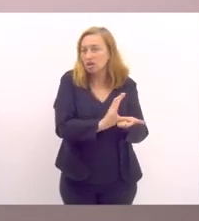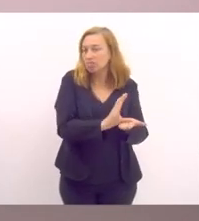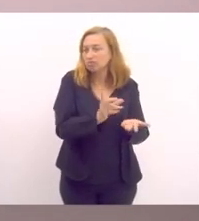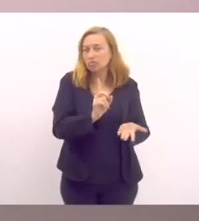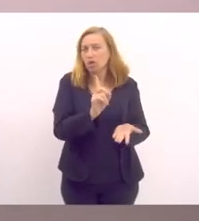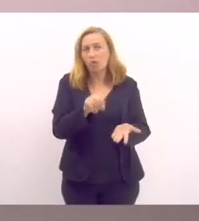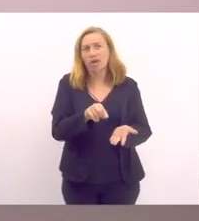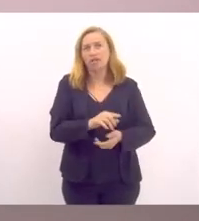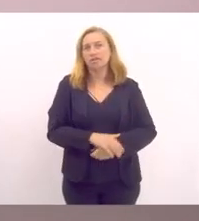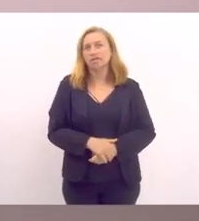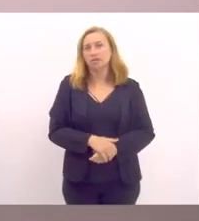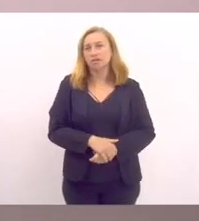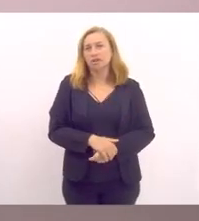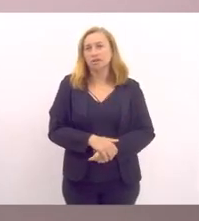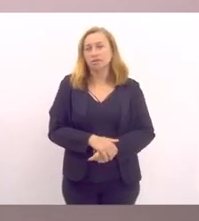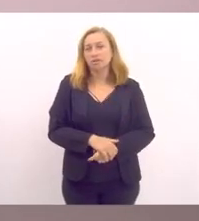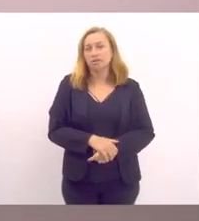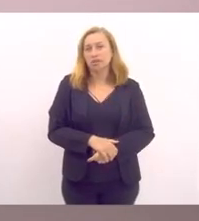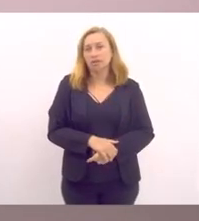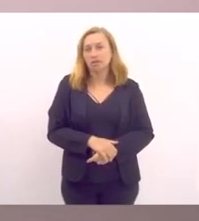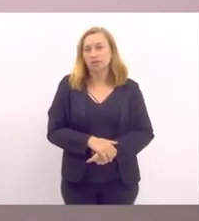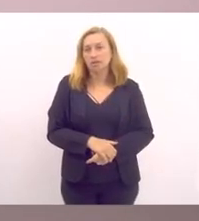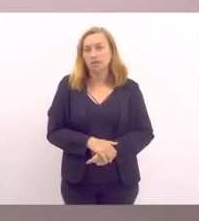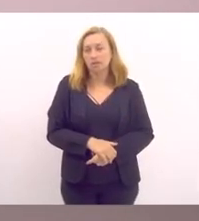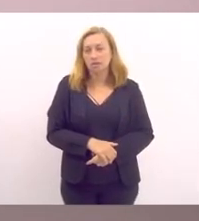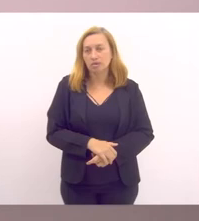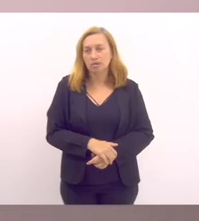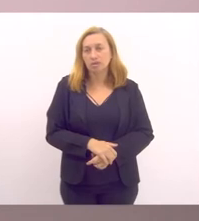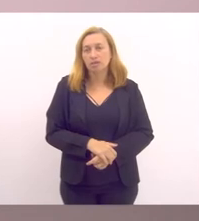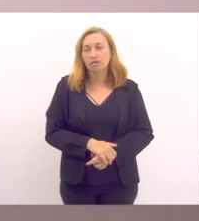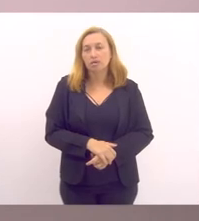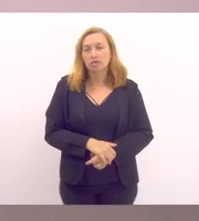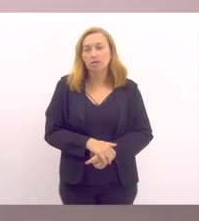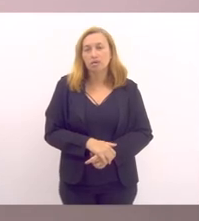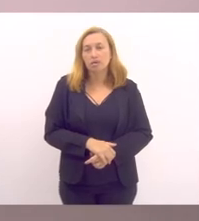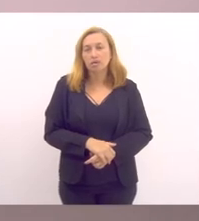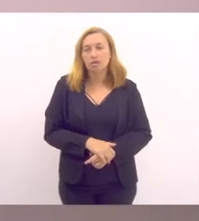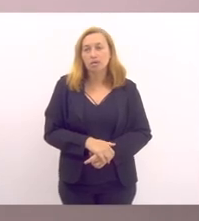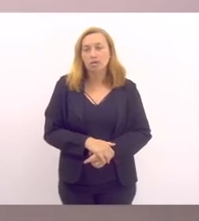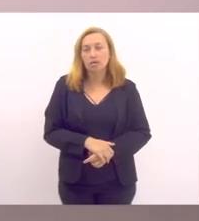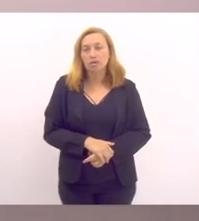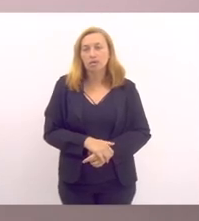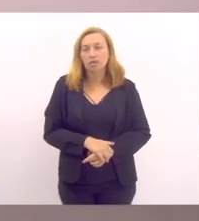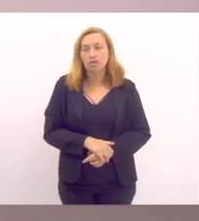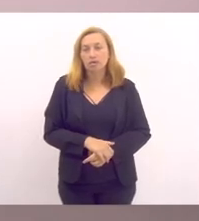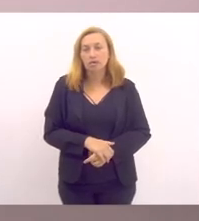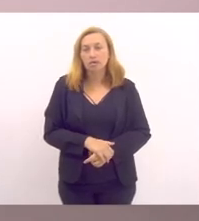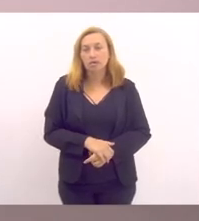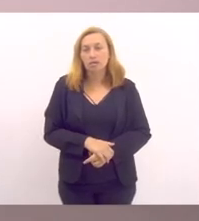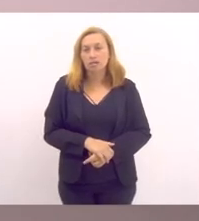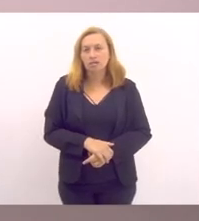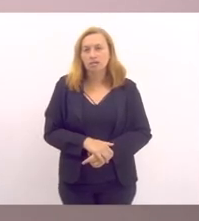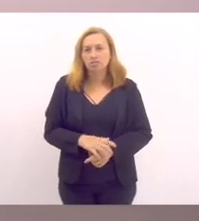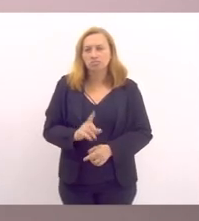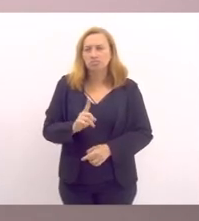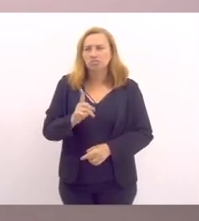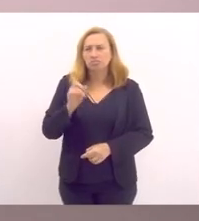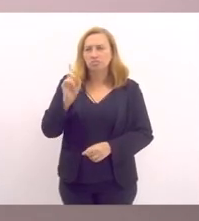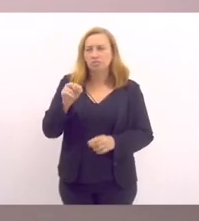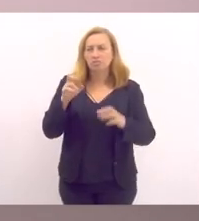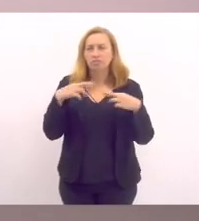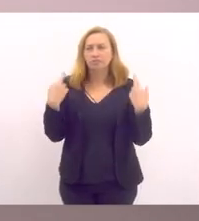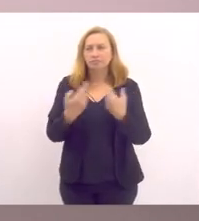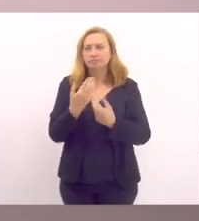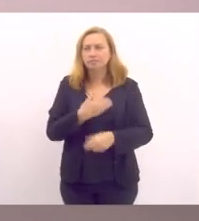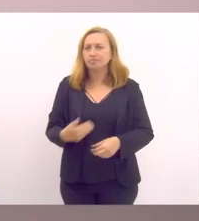entendeu? Não é isso. Então, gente, há de se fazer as distinções. Então, para isso, gente, não, acho que não é na audiência pública, a gente